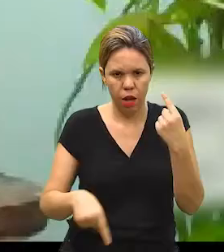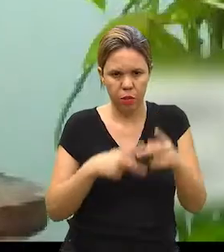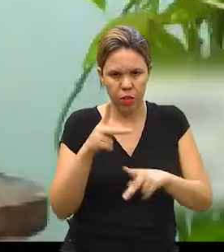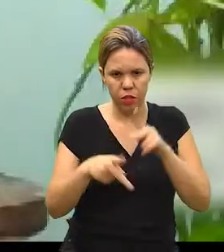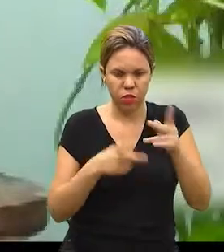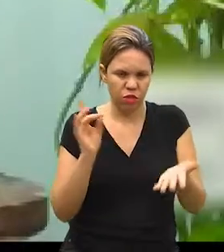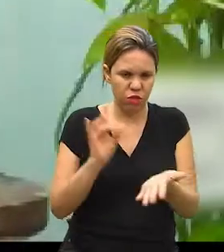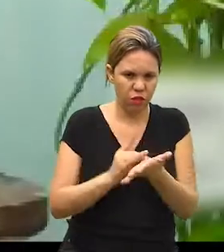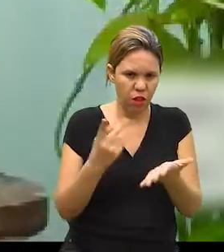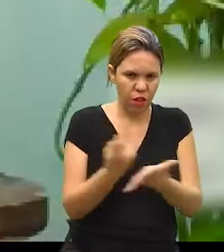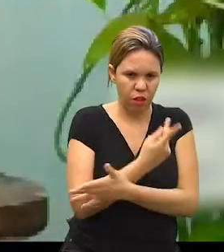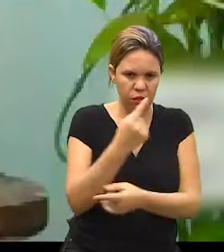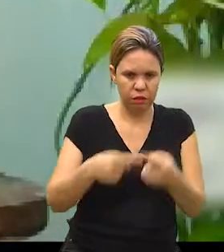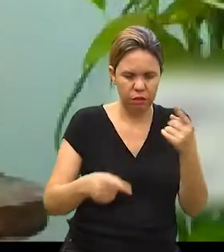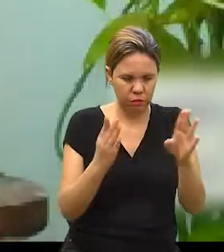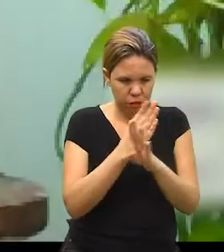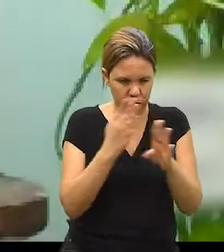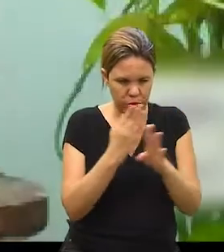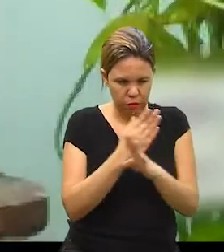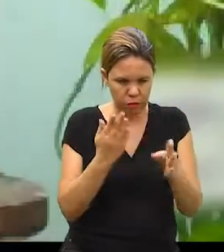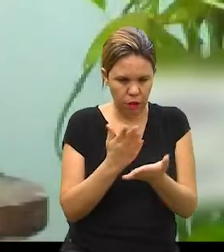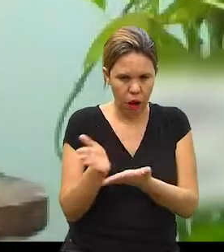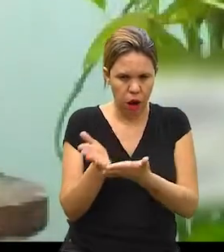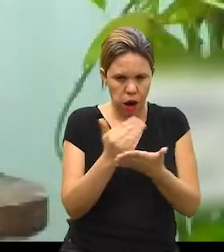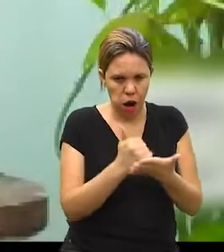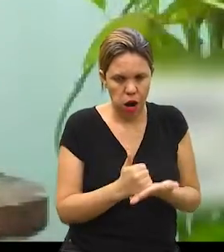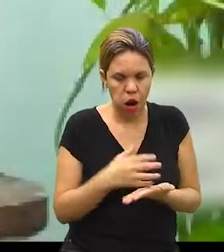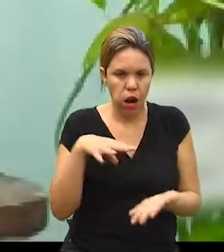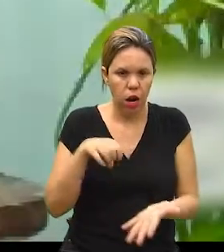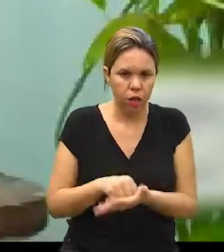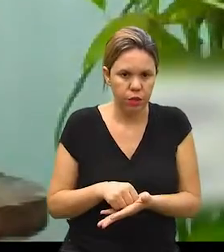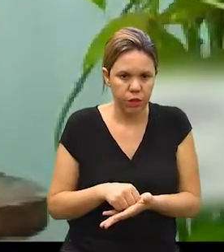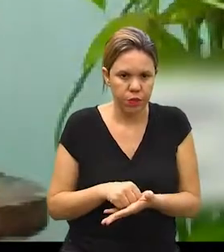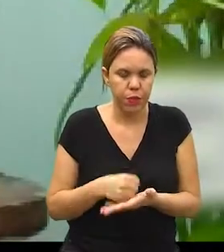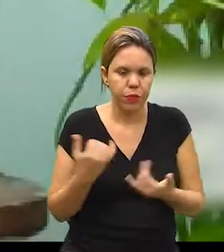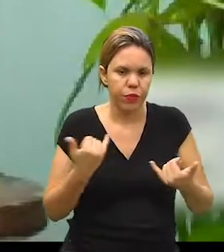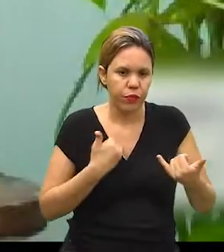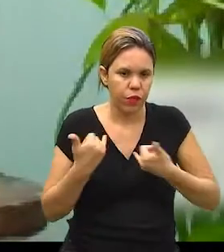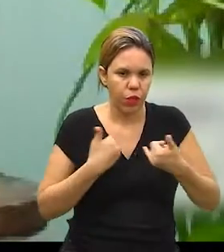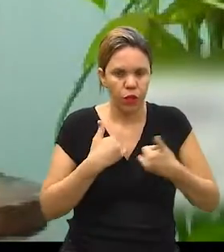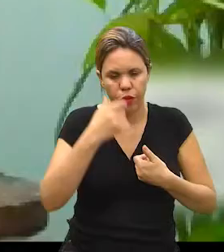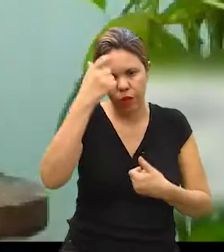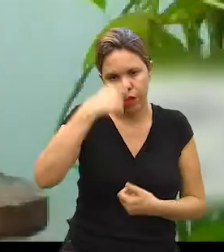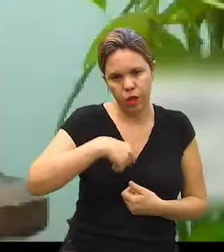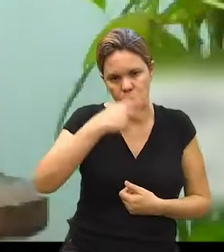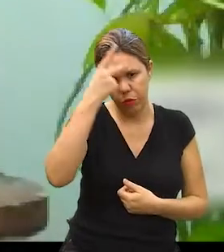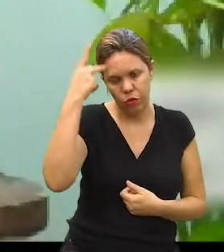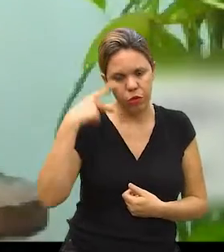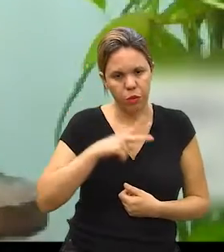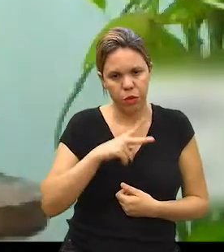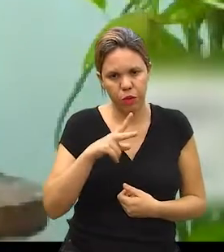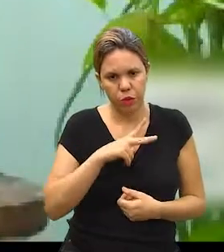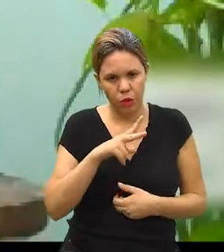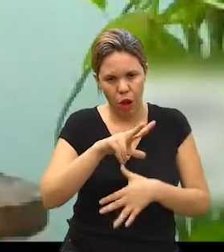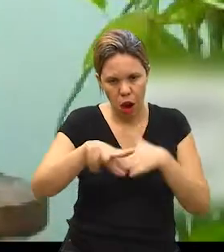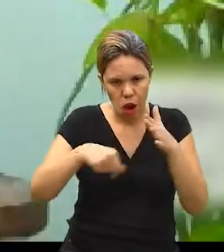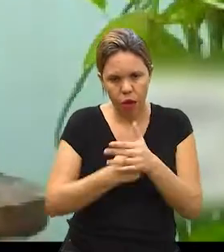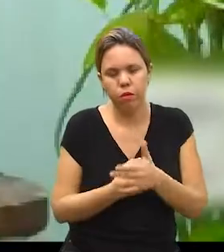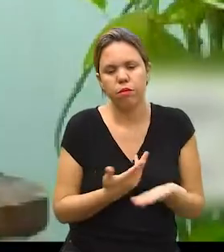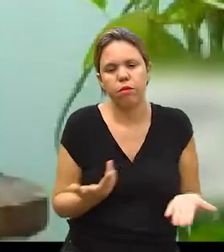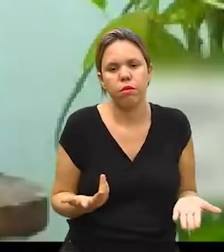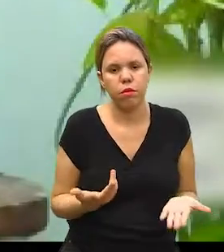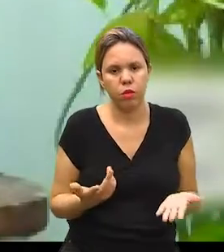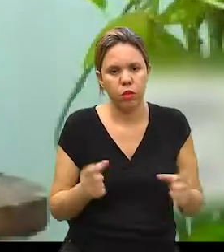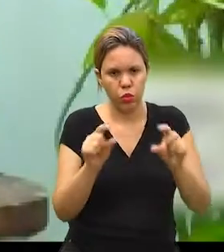não oficial e suspeita de captar, através de cadastro, informações pessoais para aplicação de golpe.